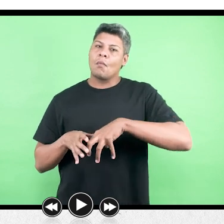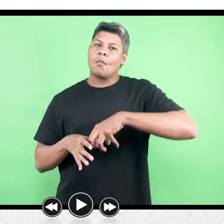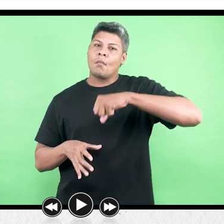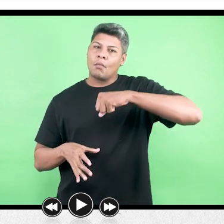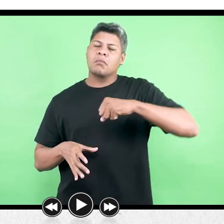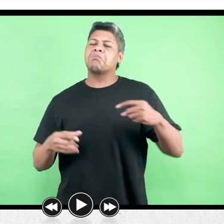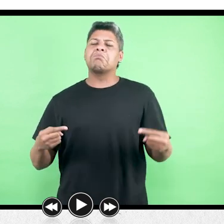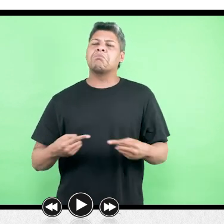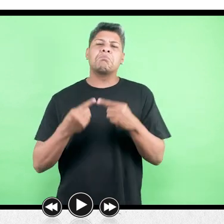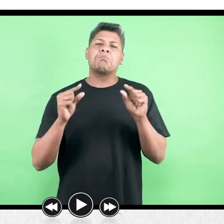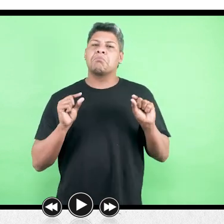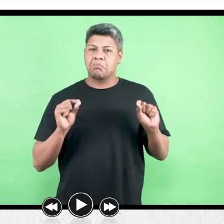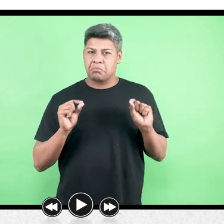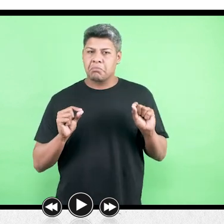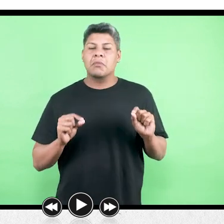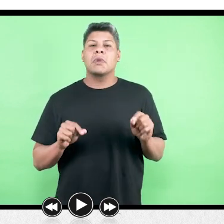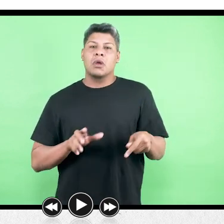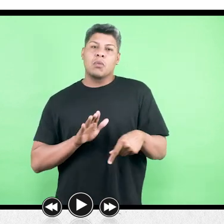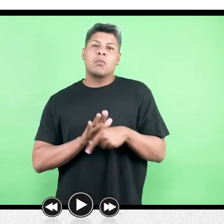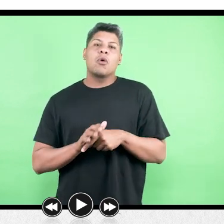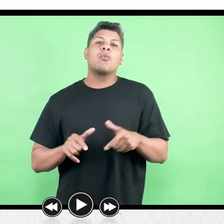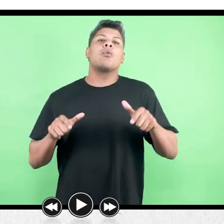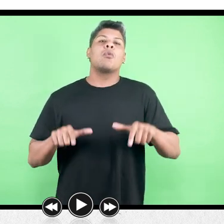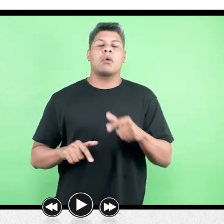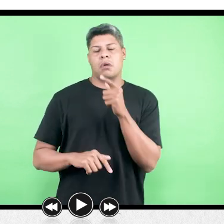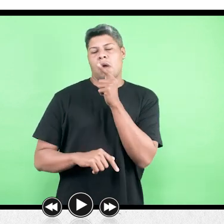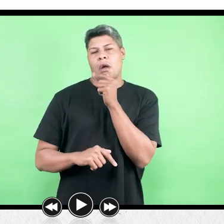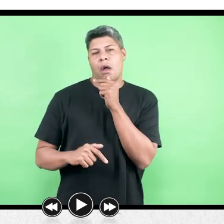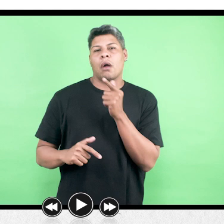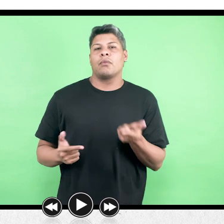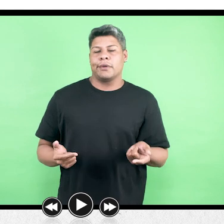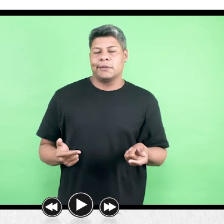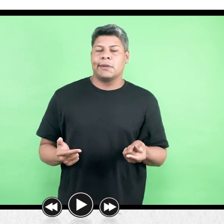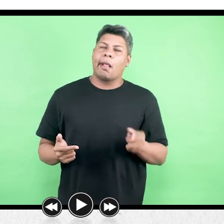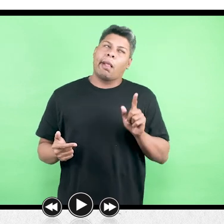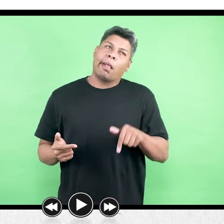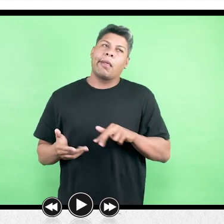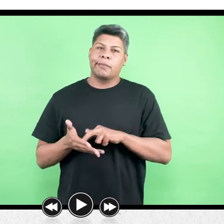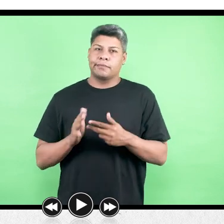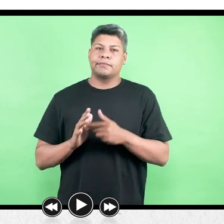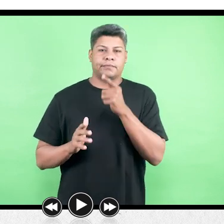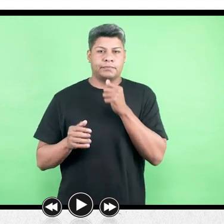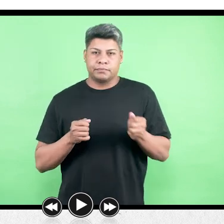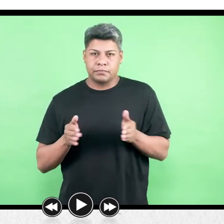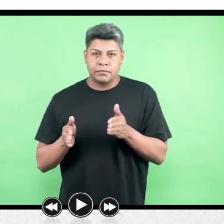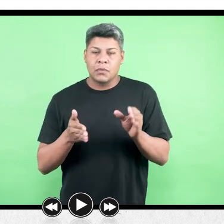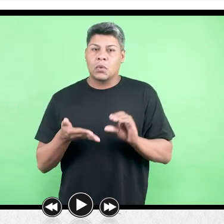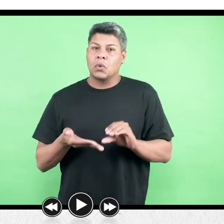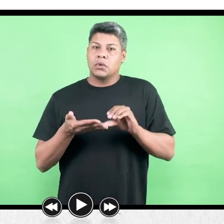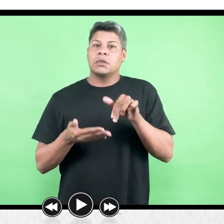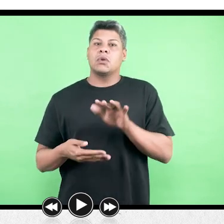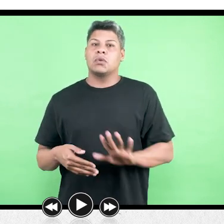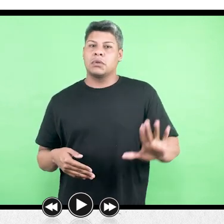diretamente com o quê? Com a gestão da alocação da água nas bacias hidrográficas, tá? A resolução do Conselho Nacional de Recursos